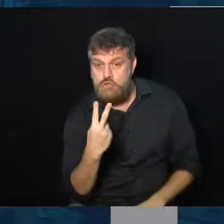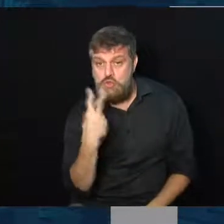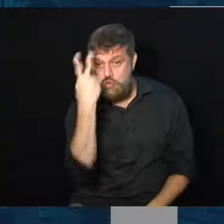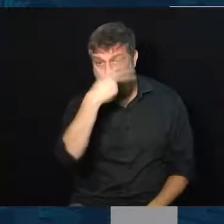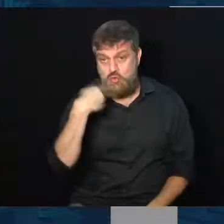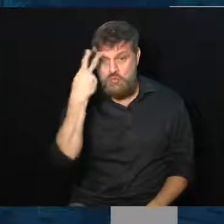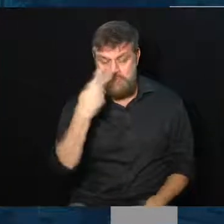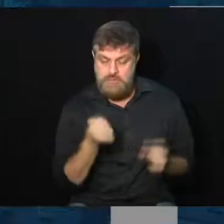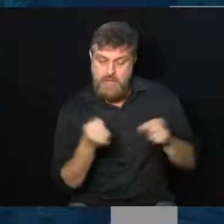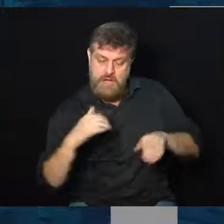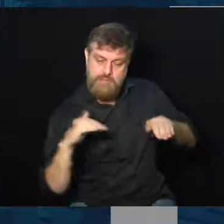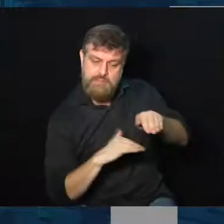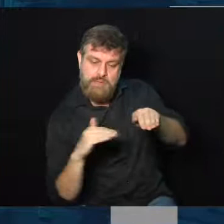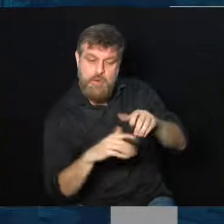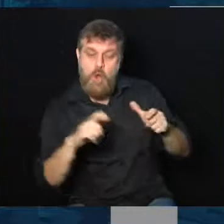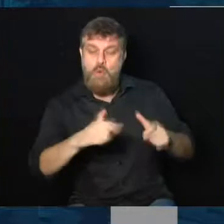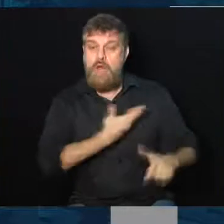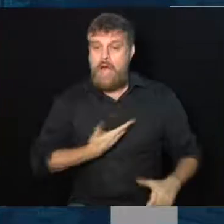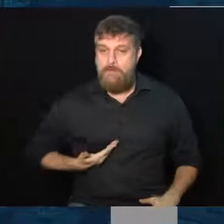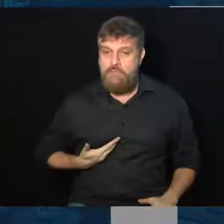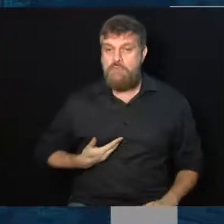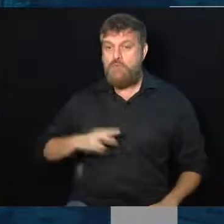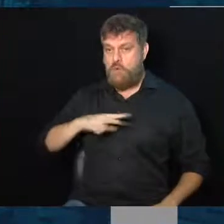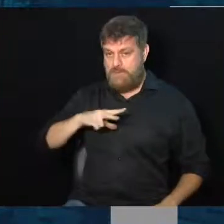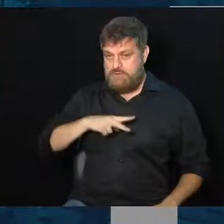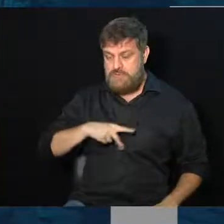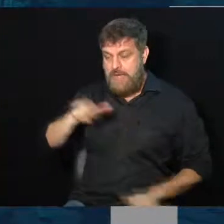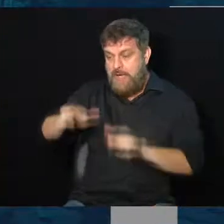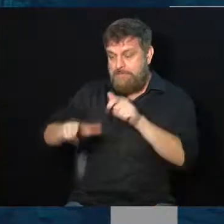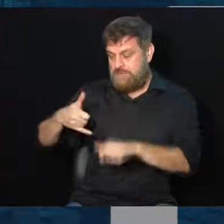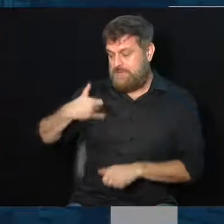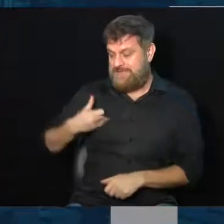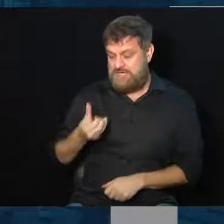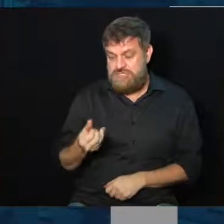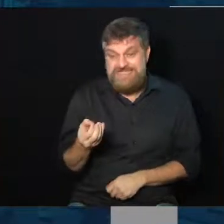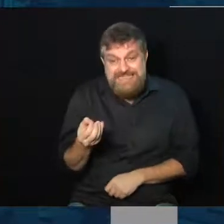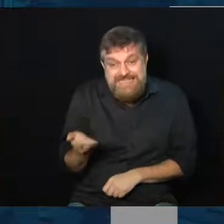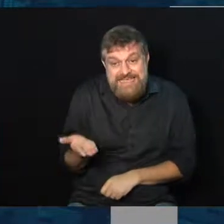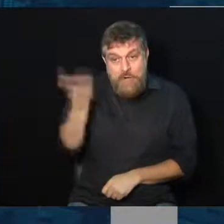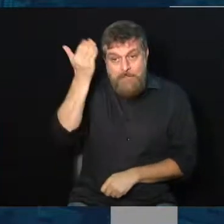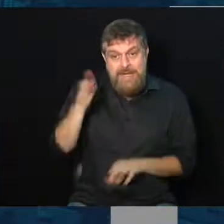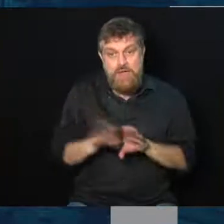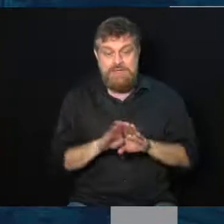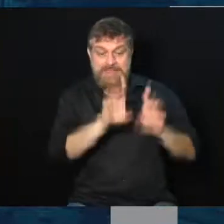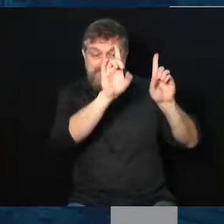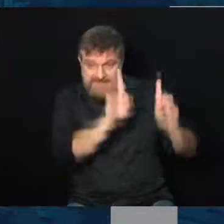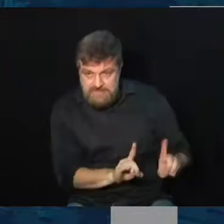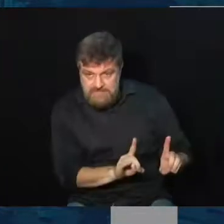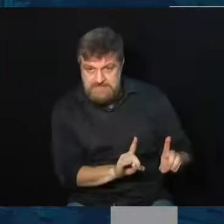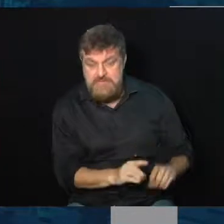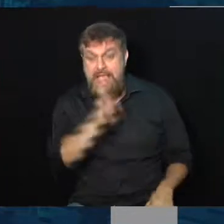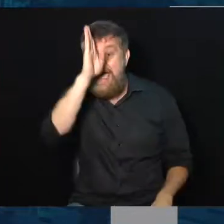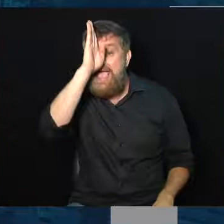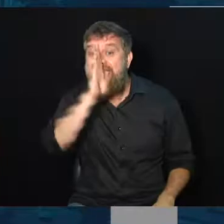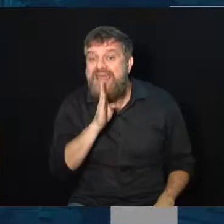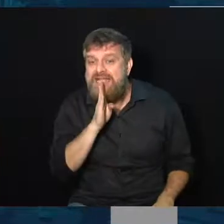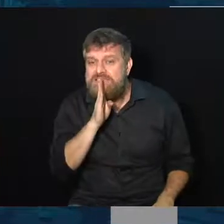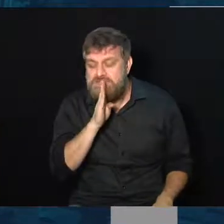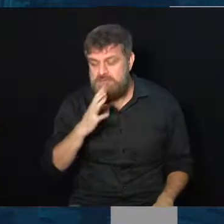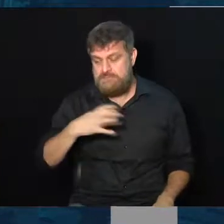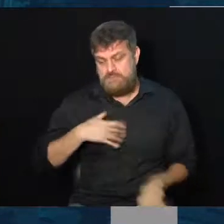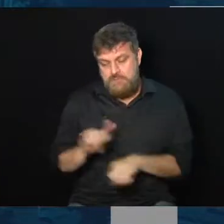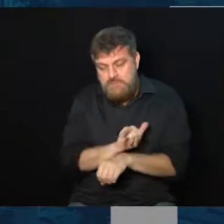nos espaços públicos ou privados para as pessoas com 60 anos ou mais e aos deficientes. Uma forma de